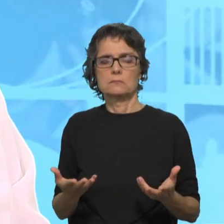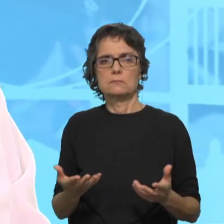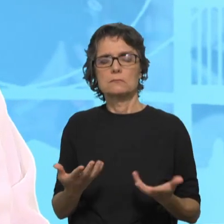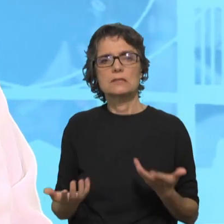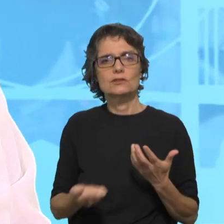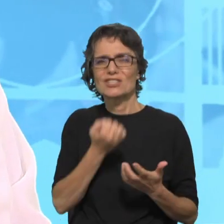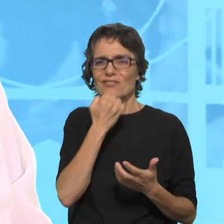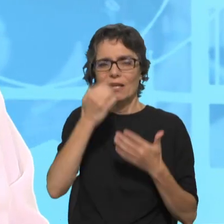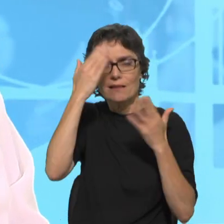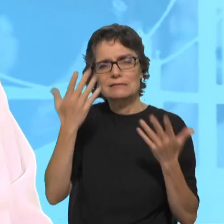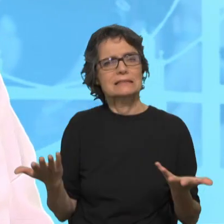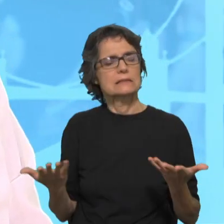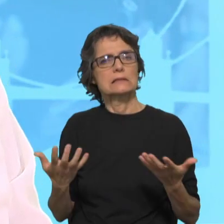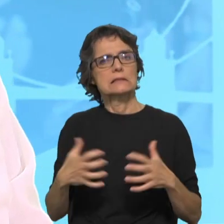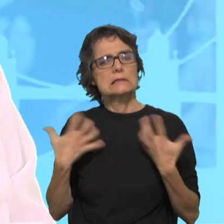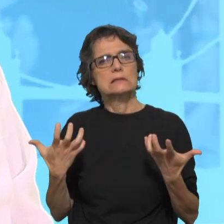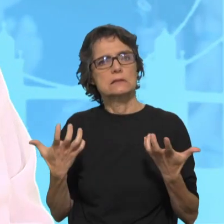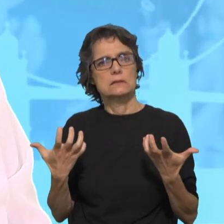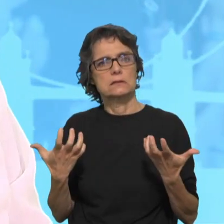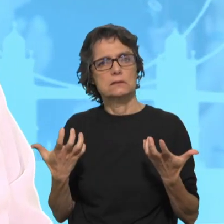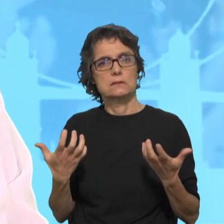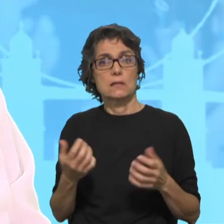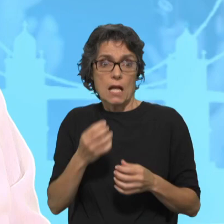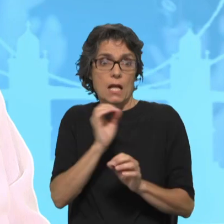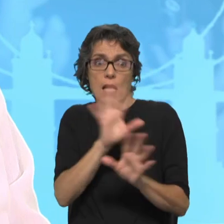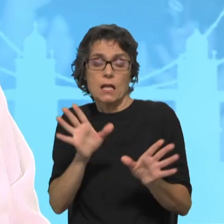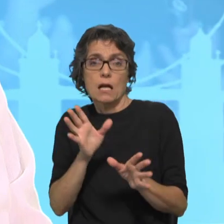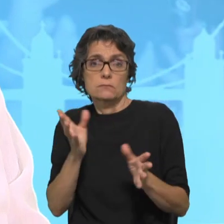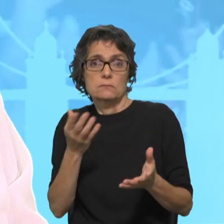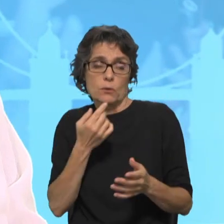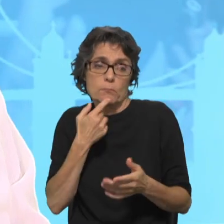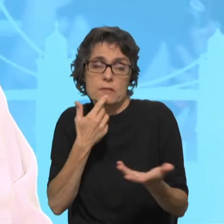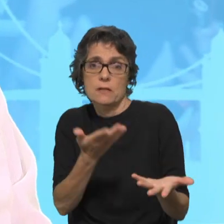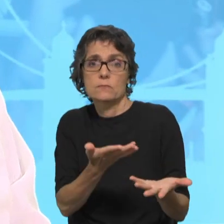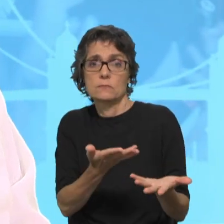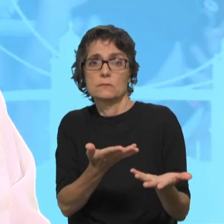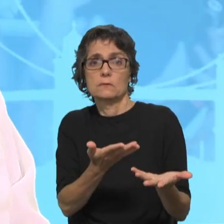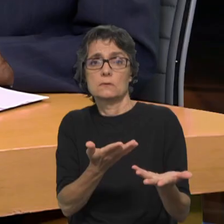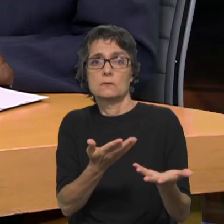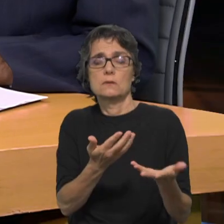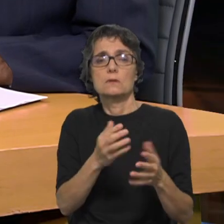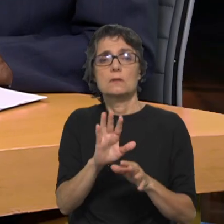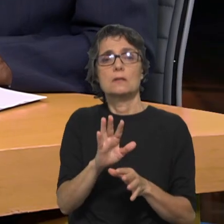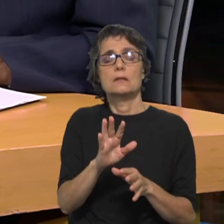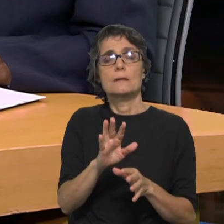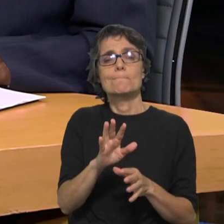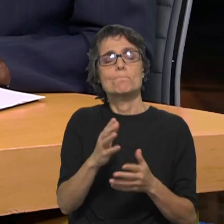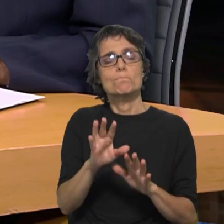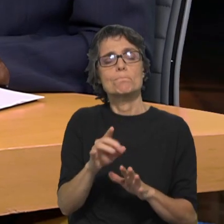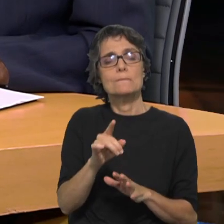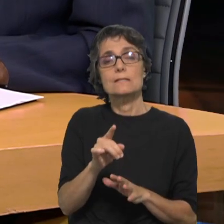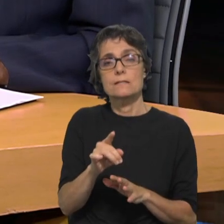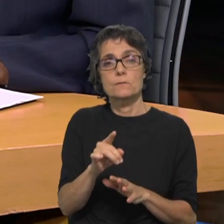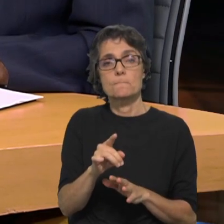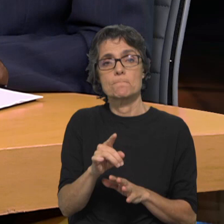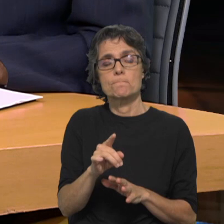motivos para as pessoas estarem zangadas e fazem bem e devem fazê-lo. Mas isso não quer dizer